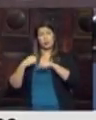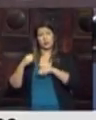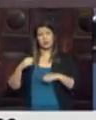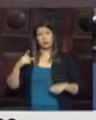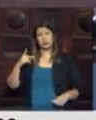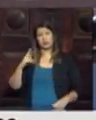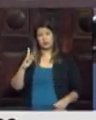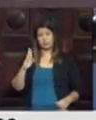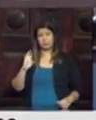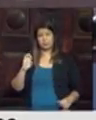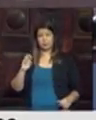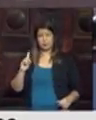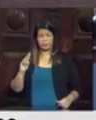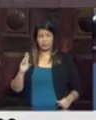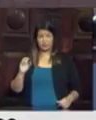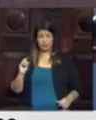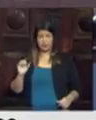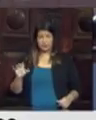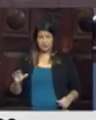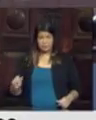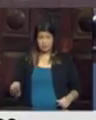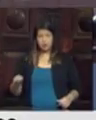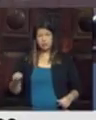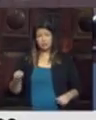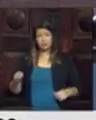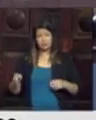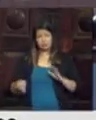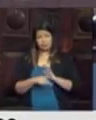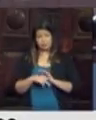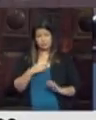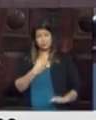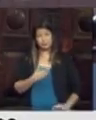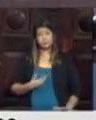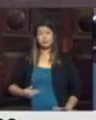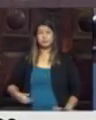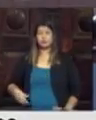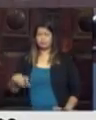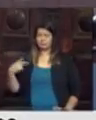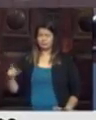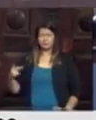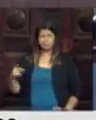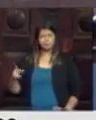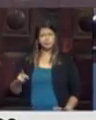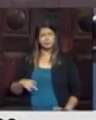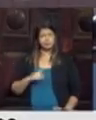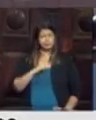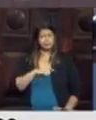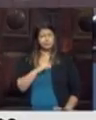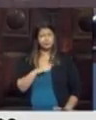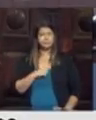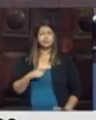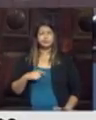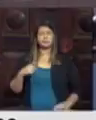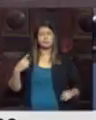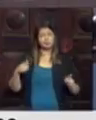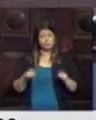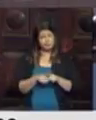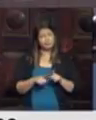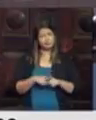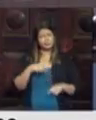proposta pelo governo golpista e ilegítimo do Michel